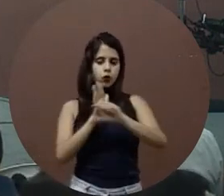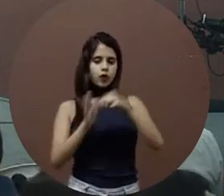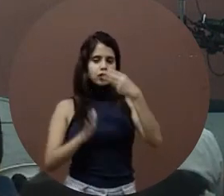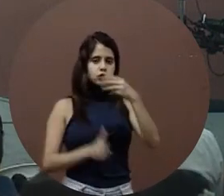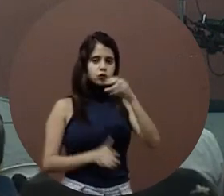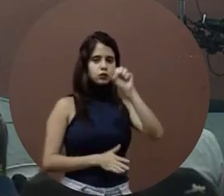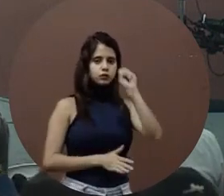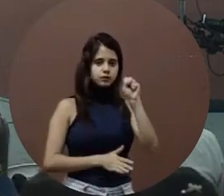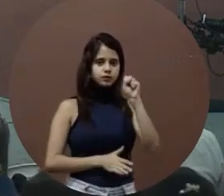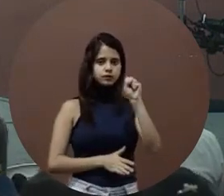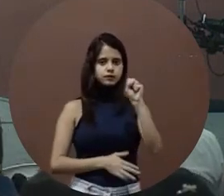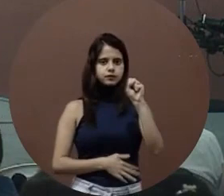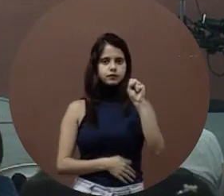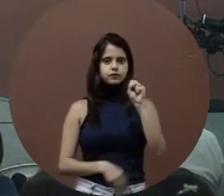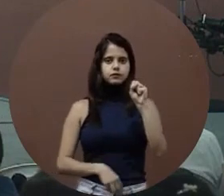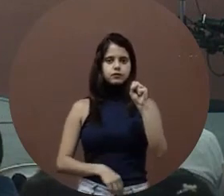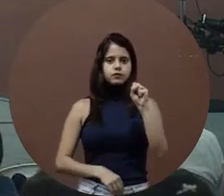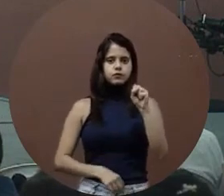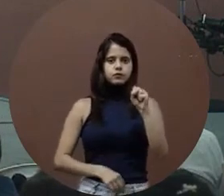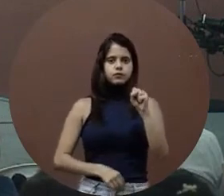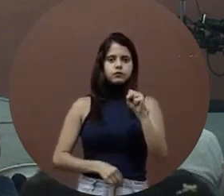38.